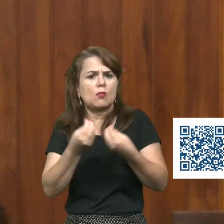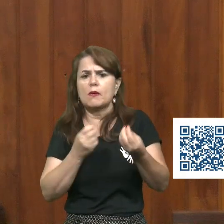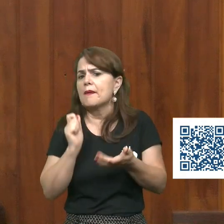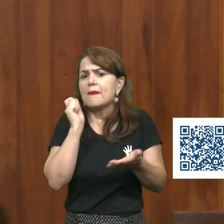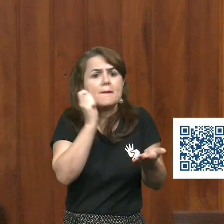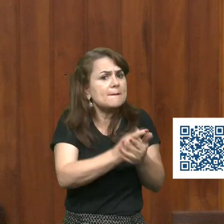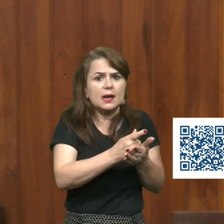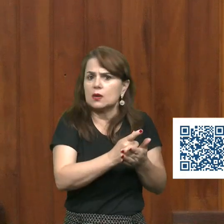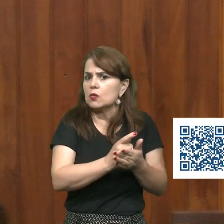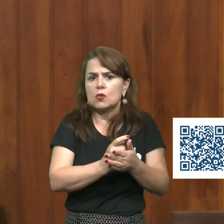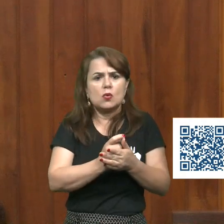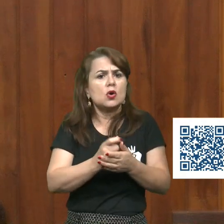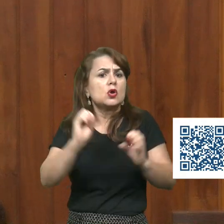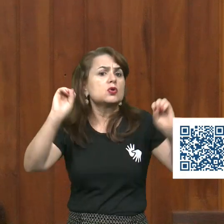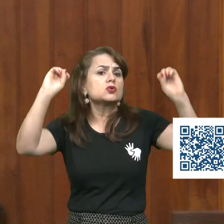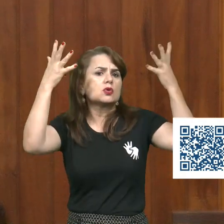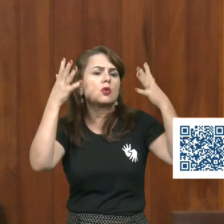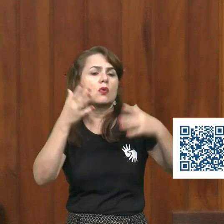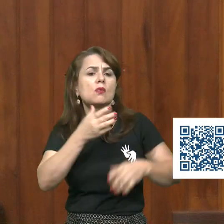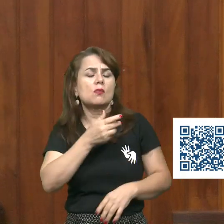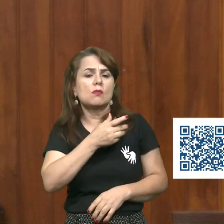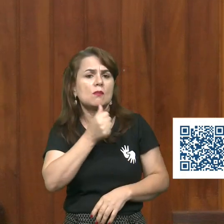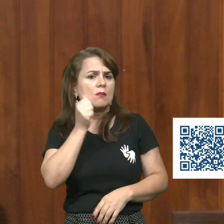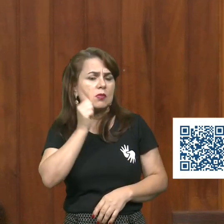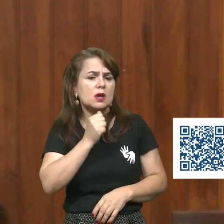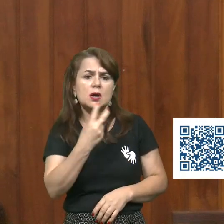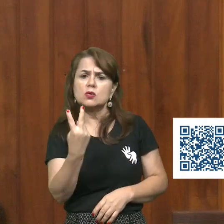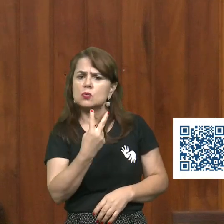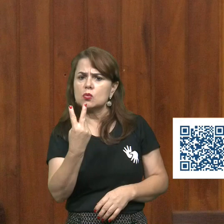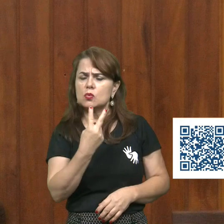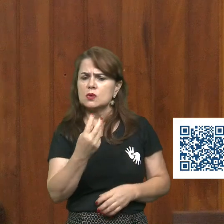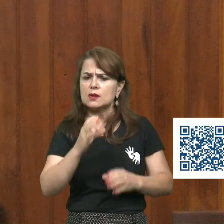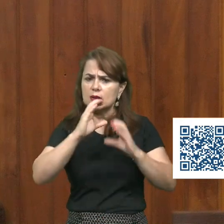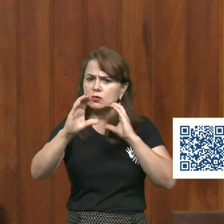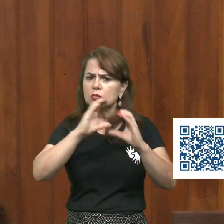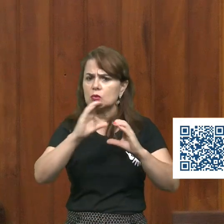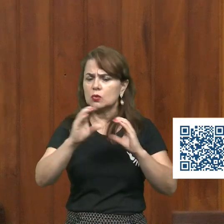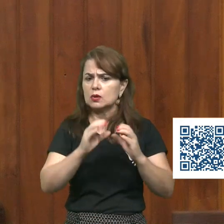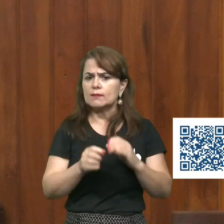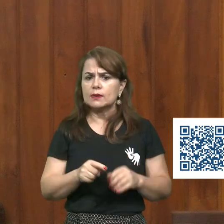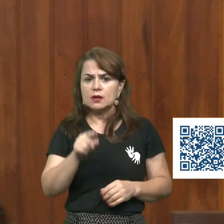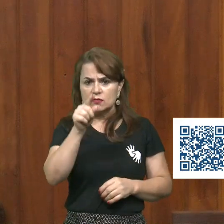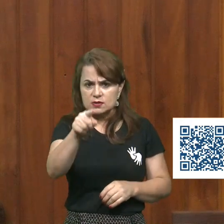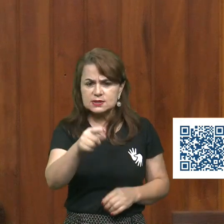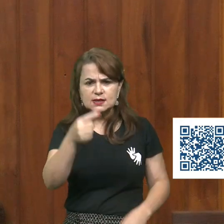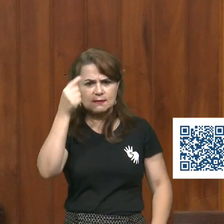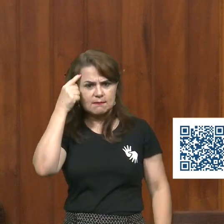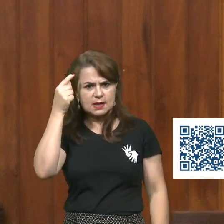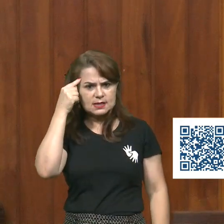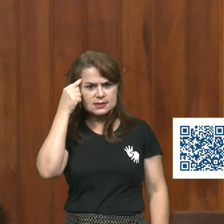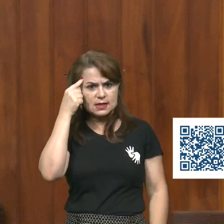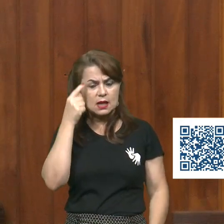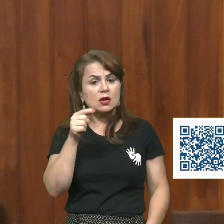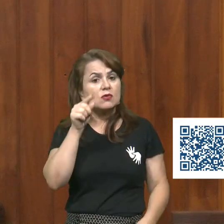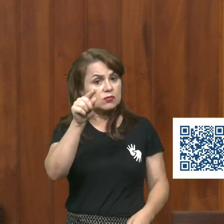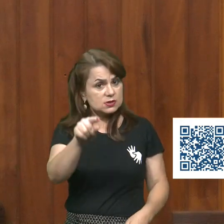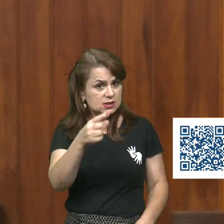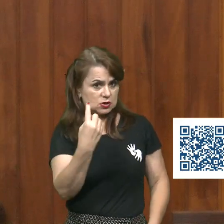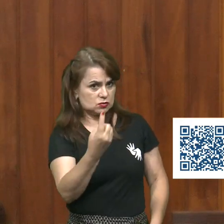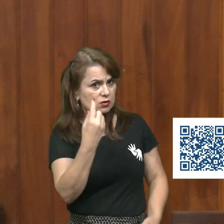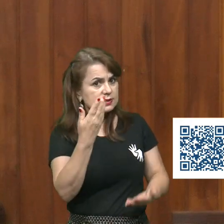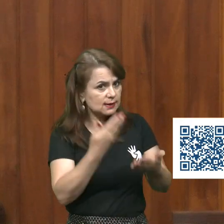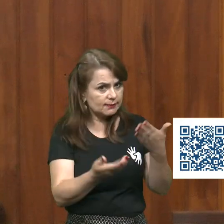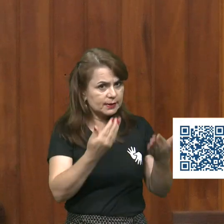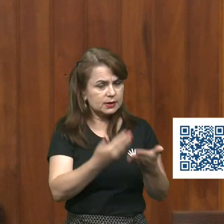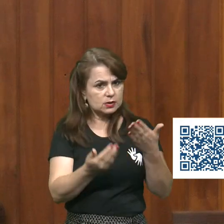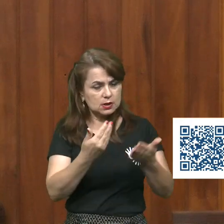as irmãs Barbosa e vieram fazer um show aqui. Você, cidadão de Marília, acha que é só você que está tomando perdido aqui da administração